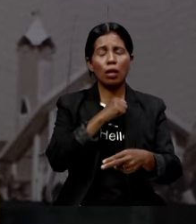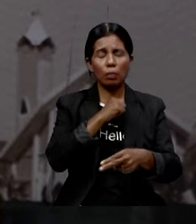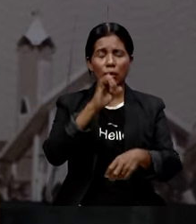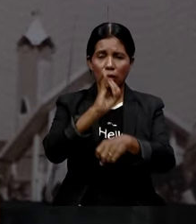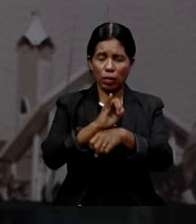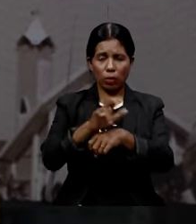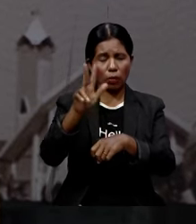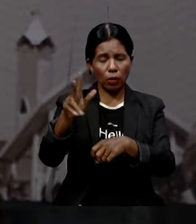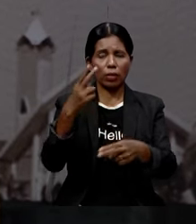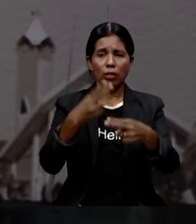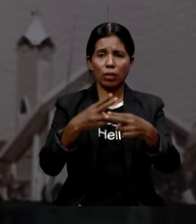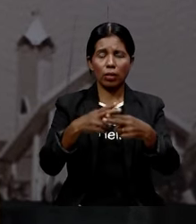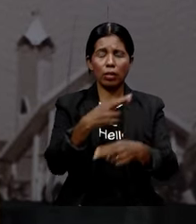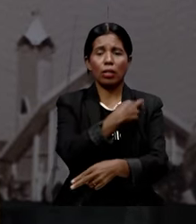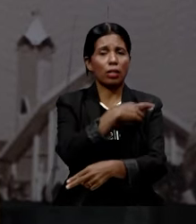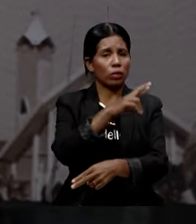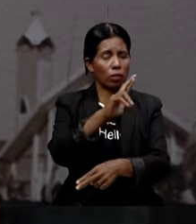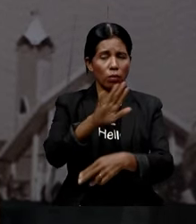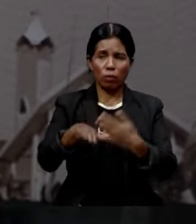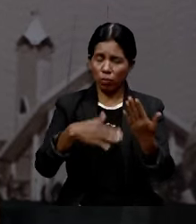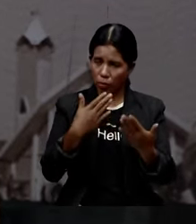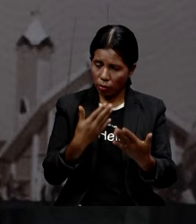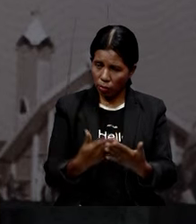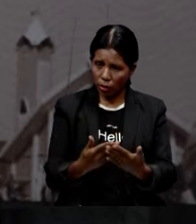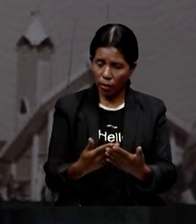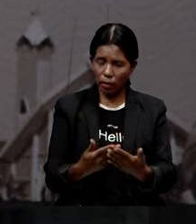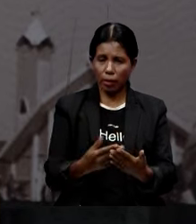BP religii sir